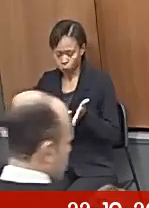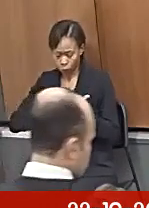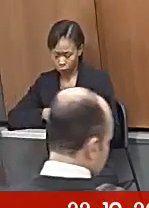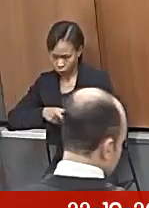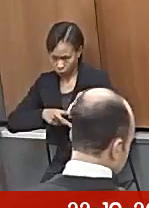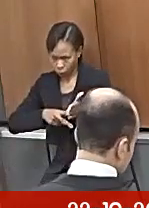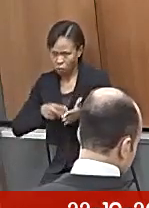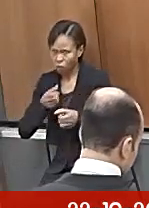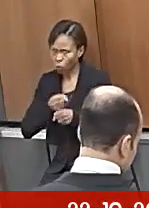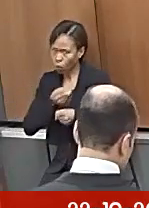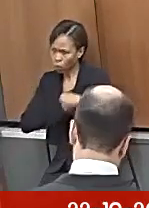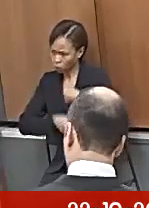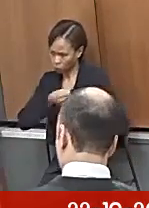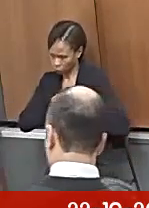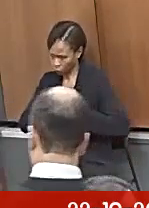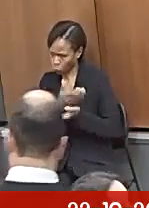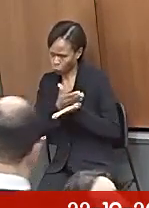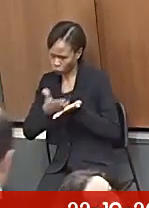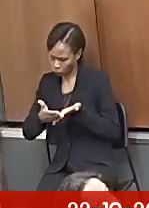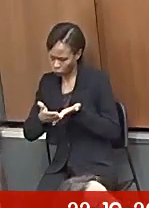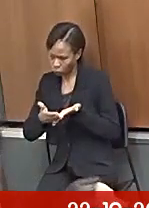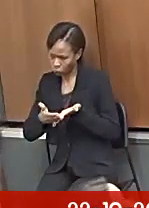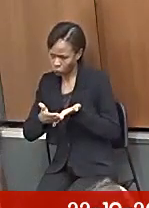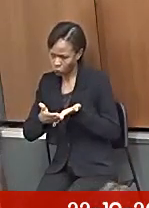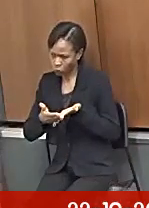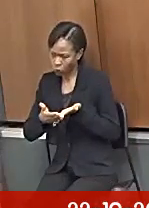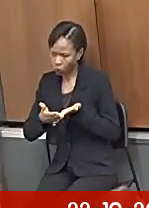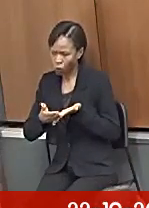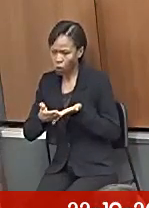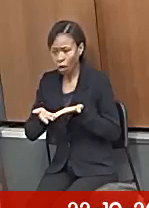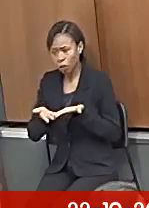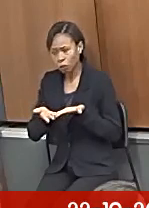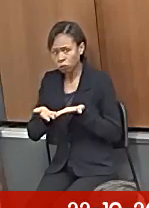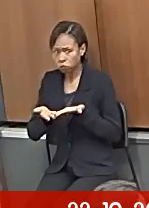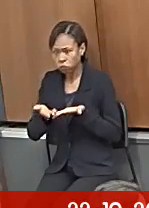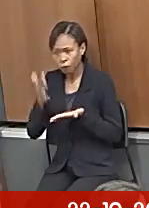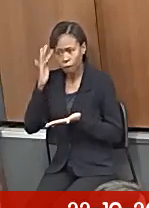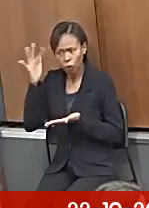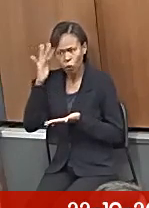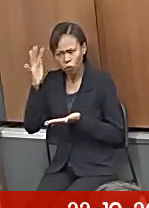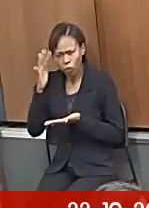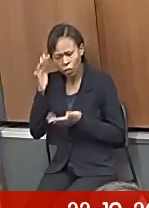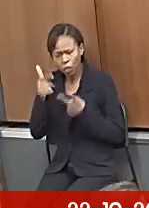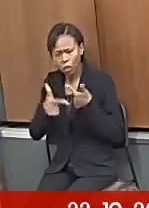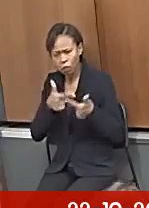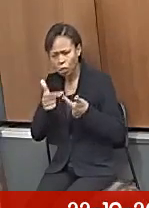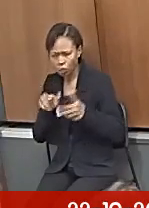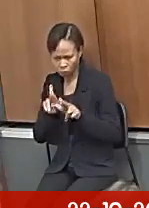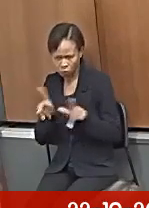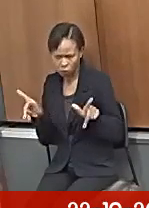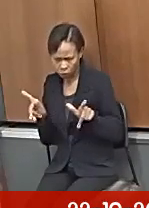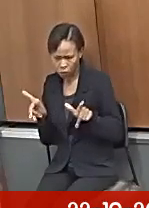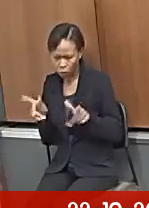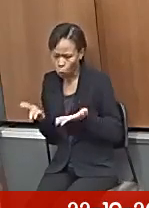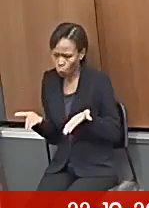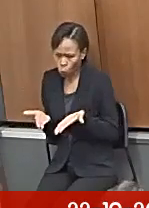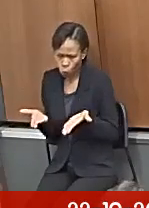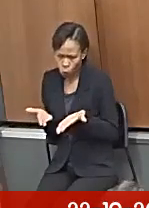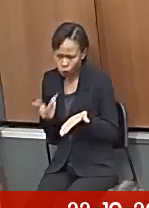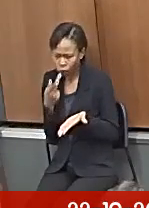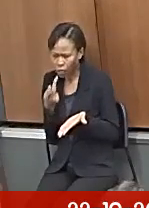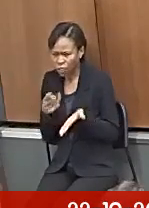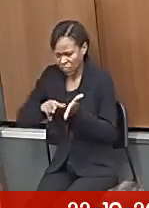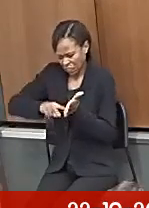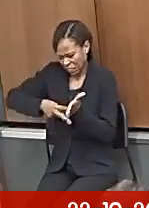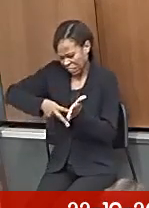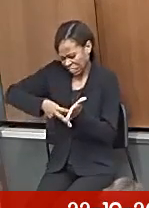passado, nós adotamos uma outra filosofia de trabalho, né? E hoje a gente nem chama mais lá